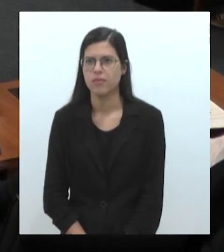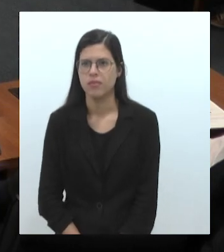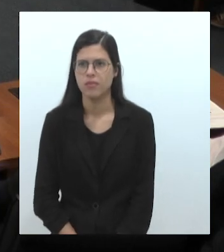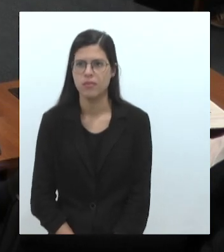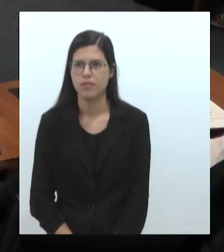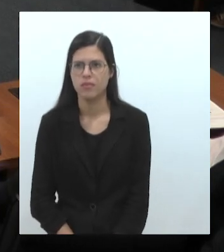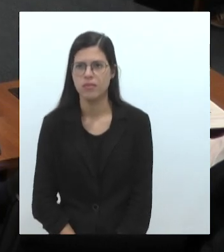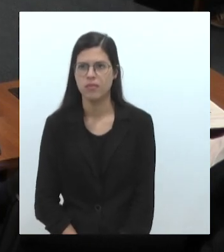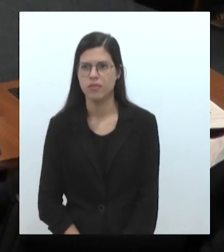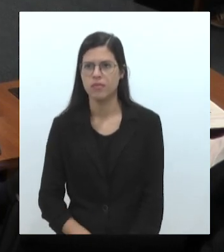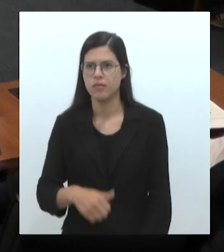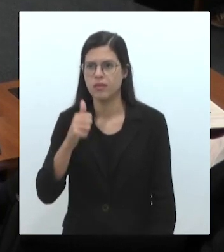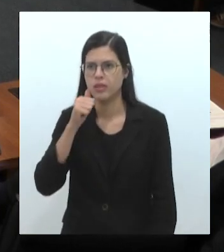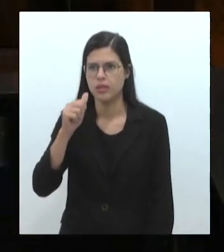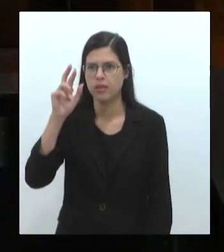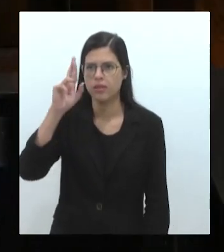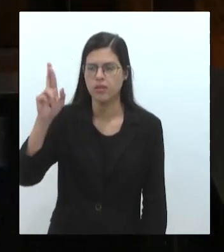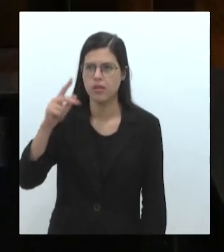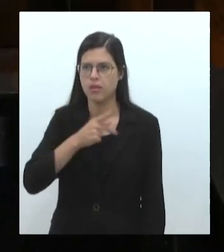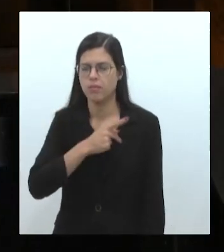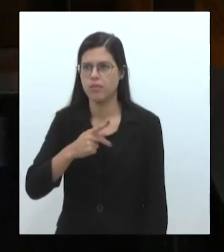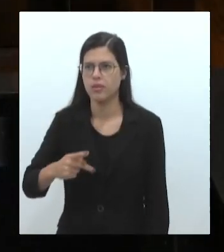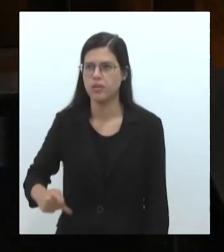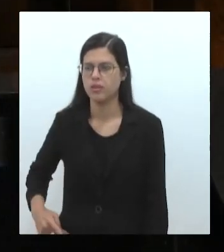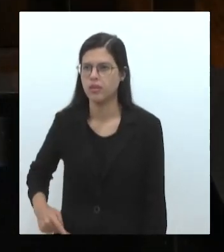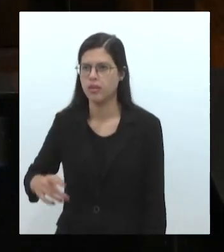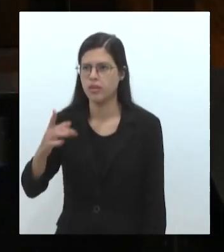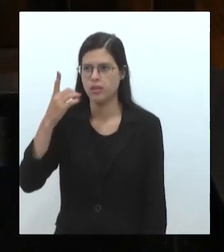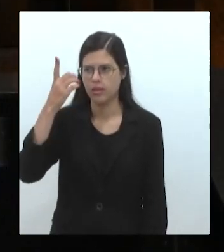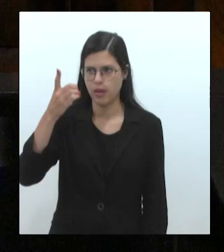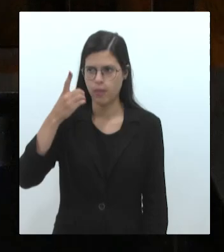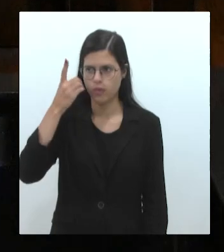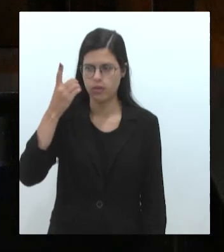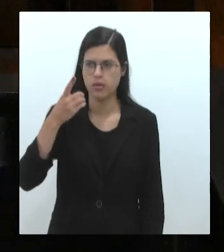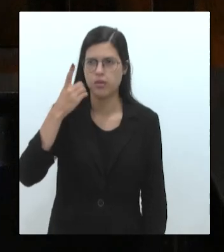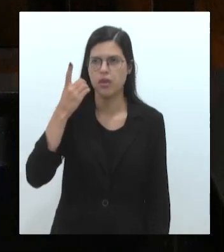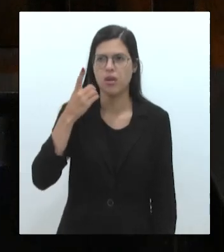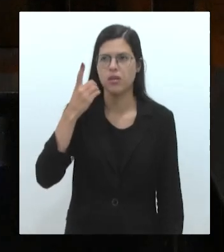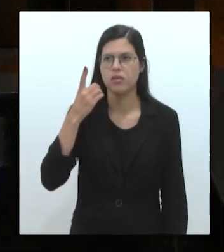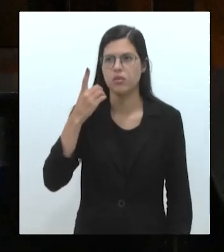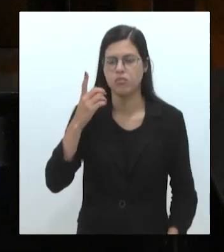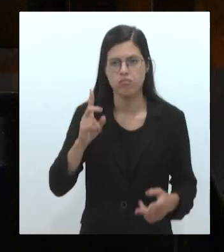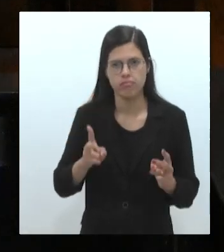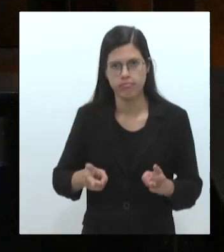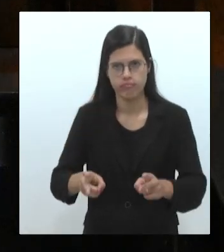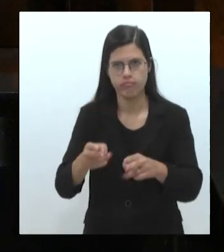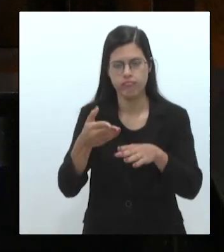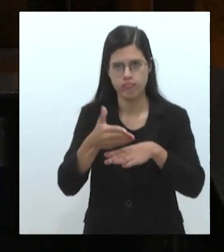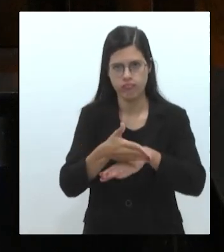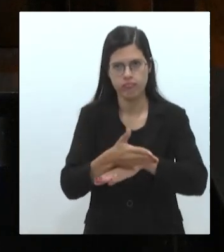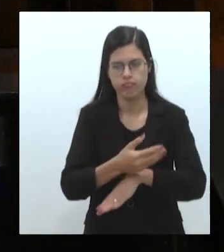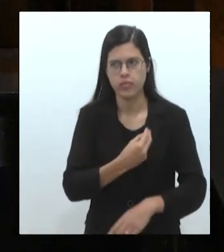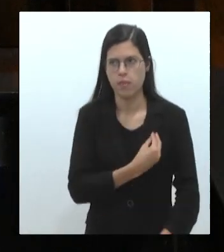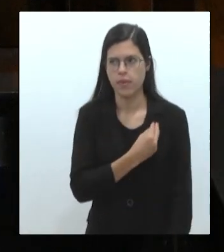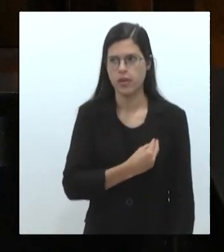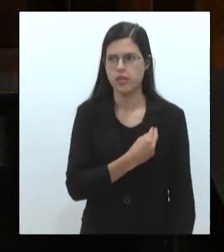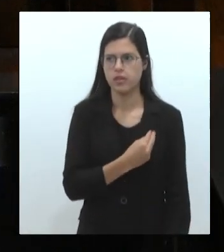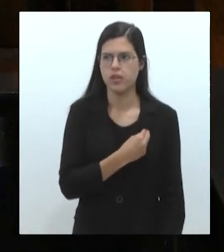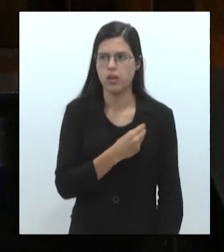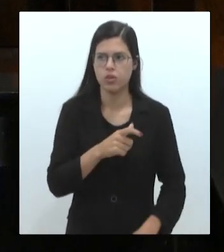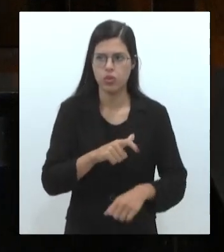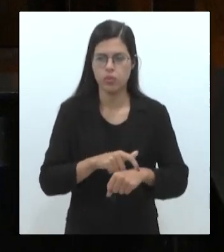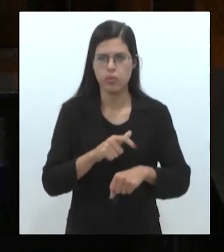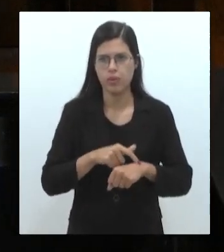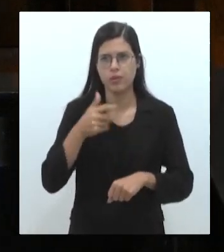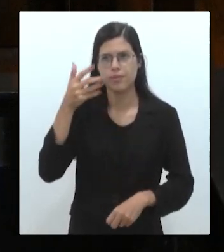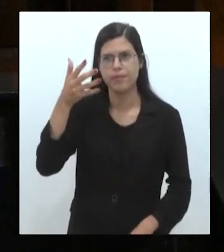Senhora presidente, deputados e deputadas ainda presentes nesse expediente